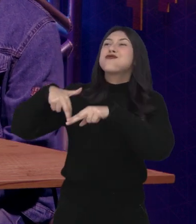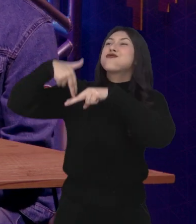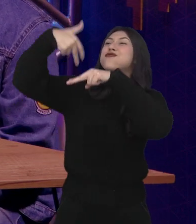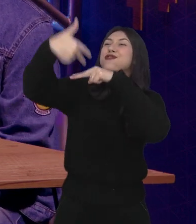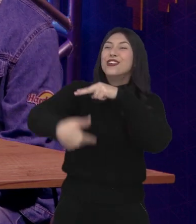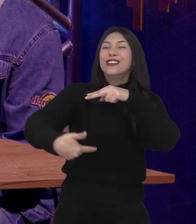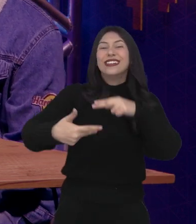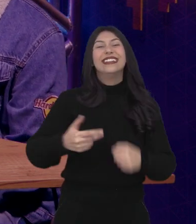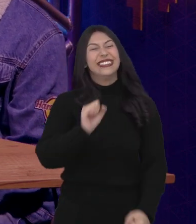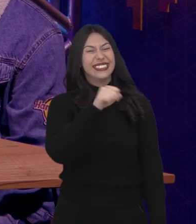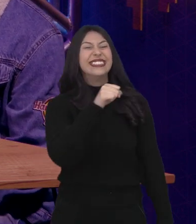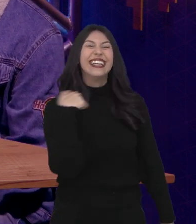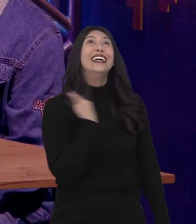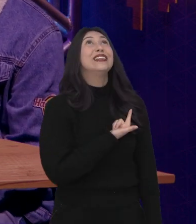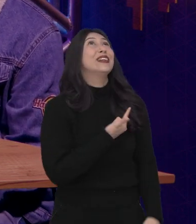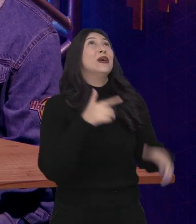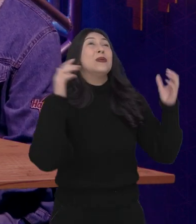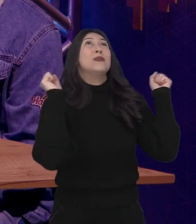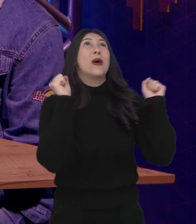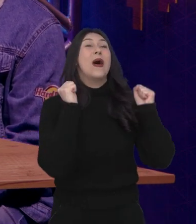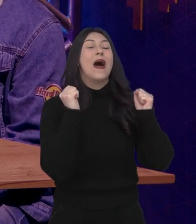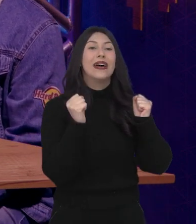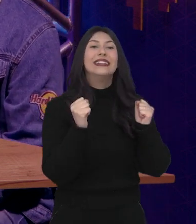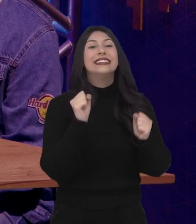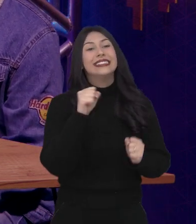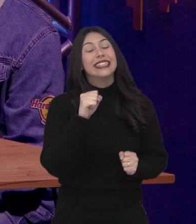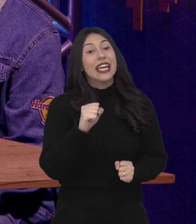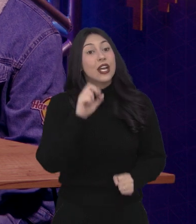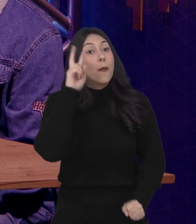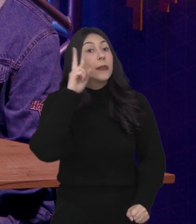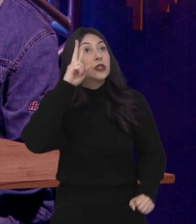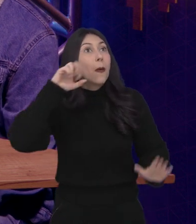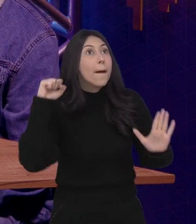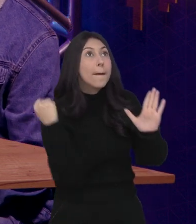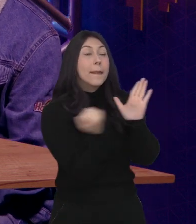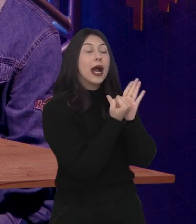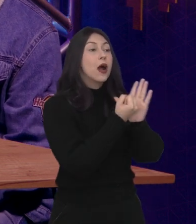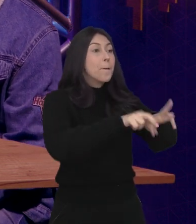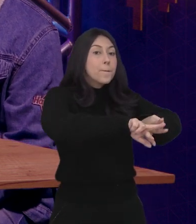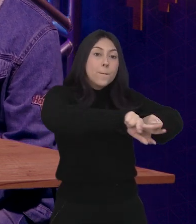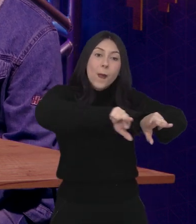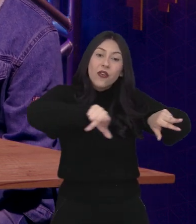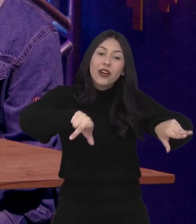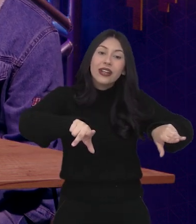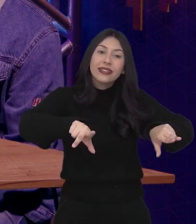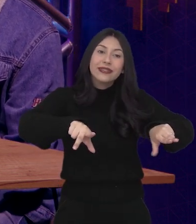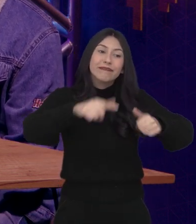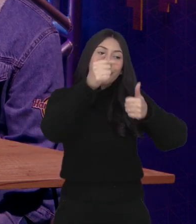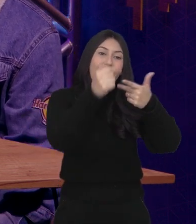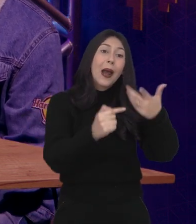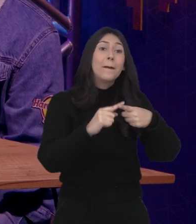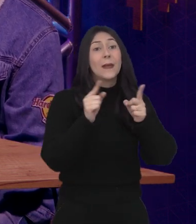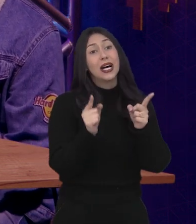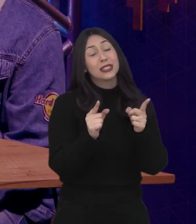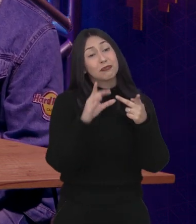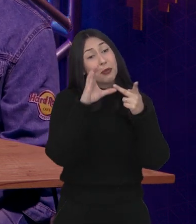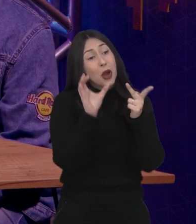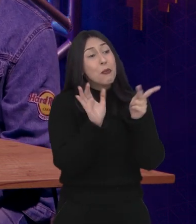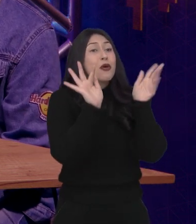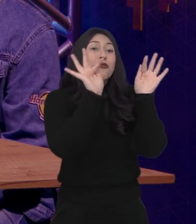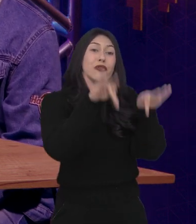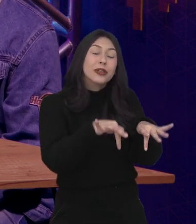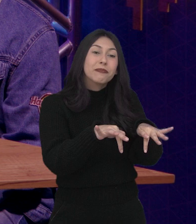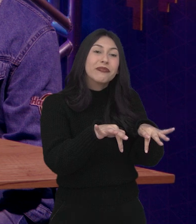né? E acredito que esse foi um dos momentos mais marcantes mesmo. Temos vários outros momentos, mas infelizmente pode ser já está